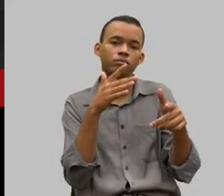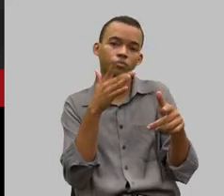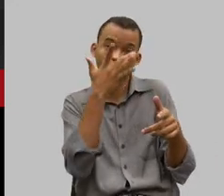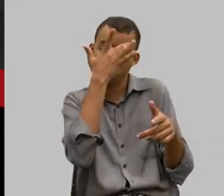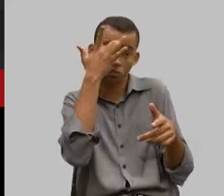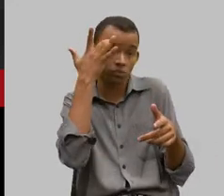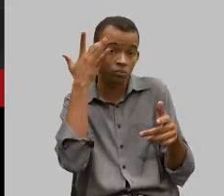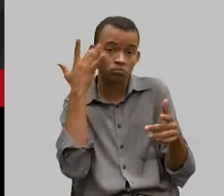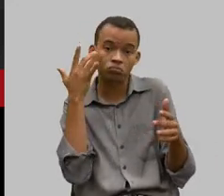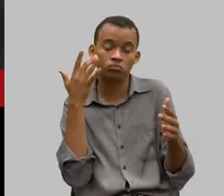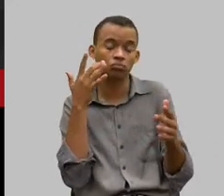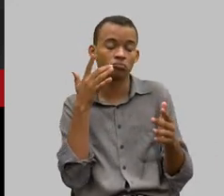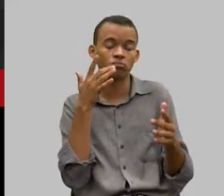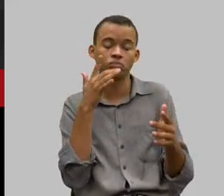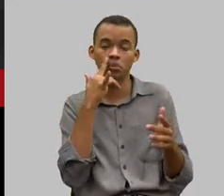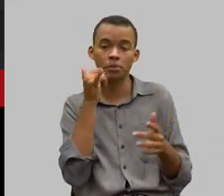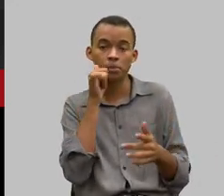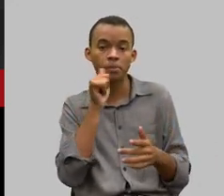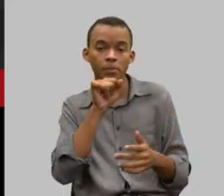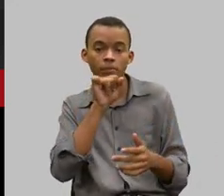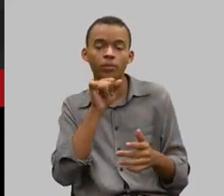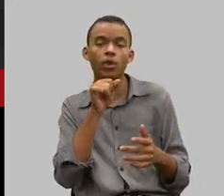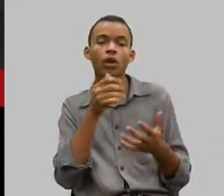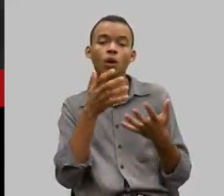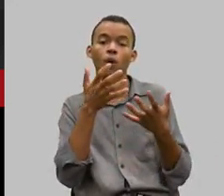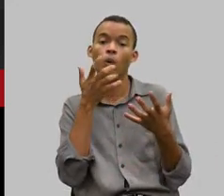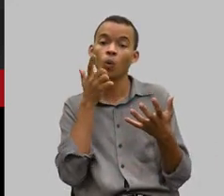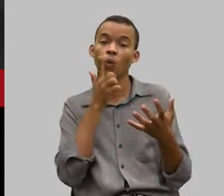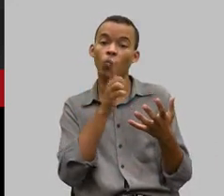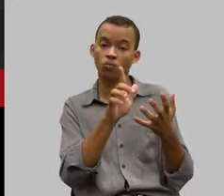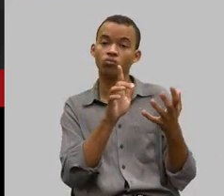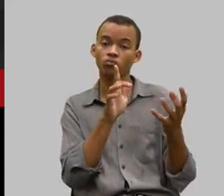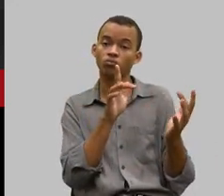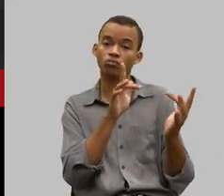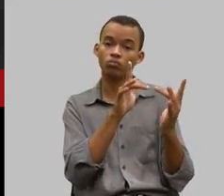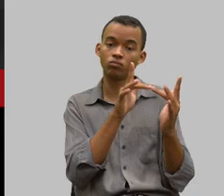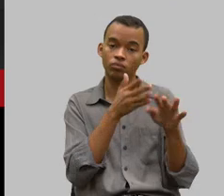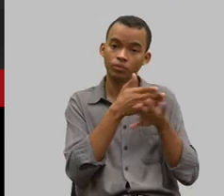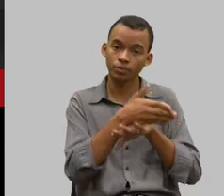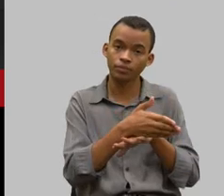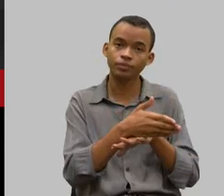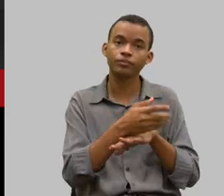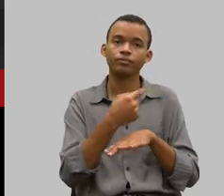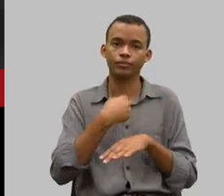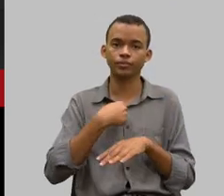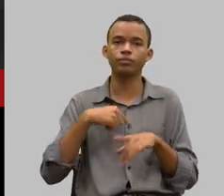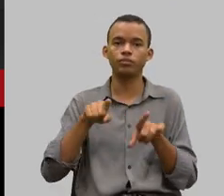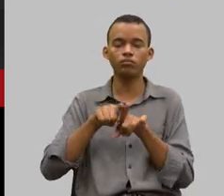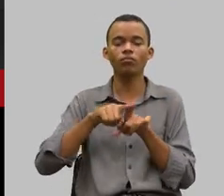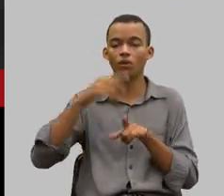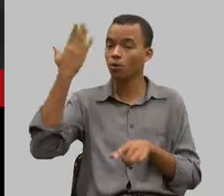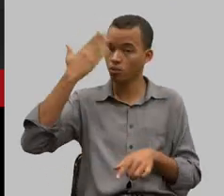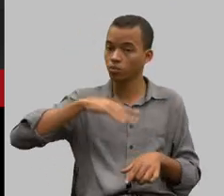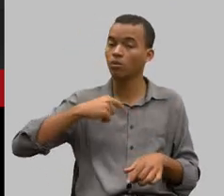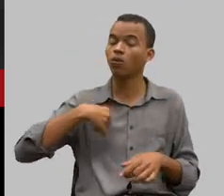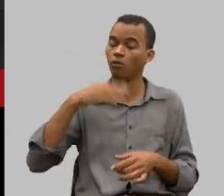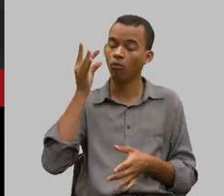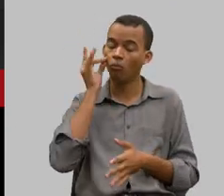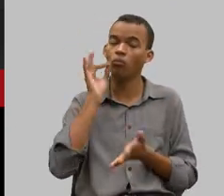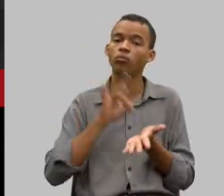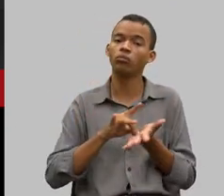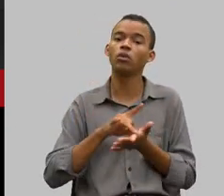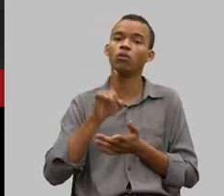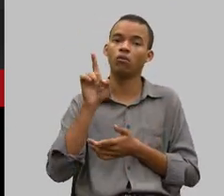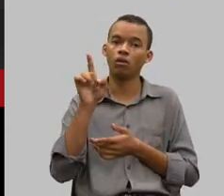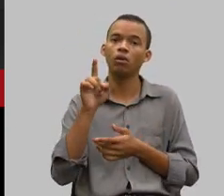ponta e posso ser aqui testemunha que de fato o acesso no seai que é o centro de referência